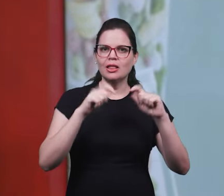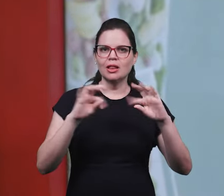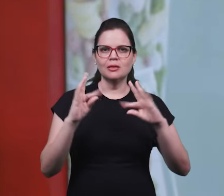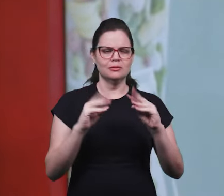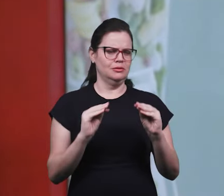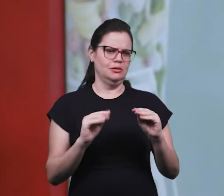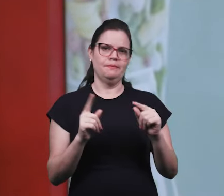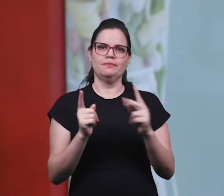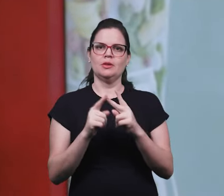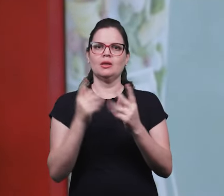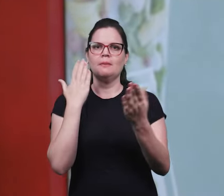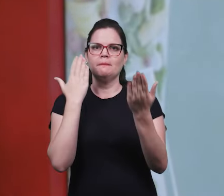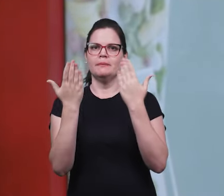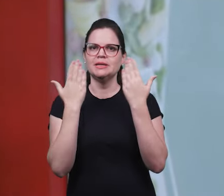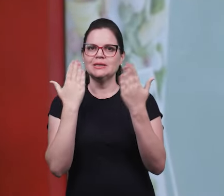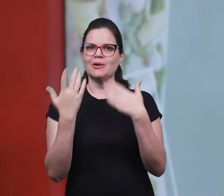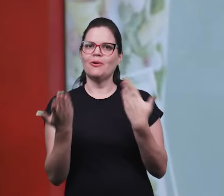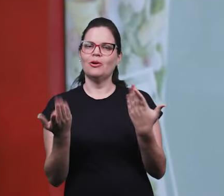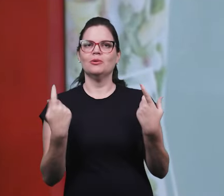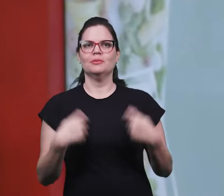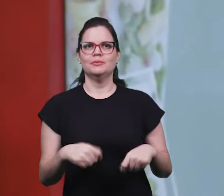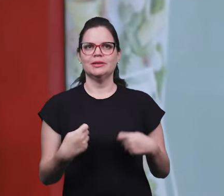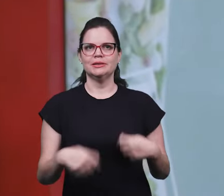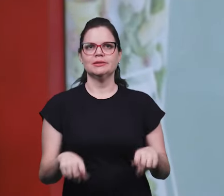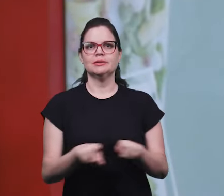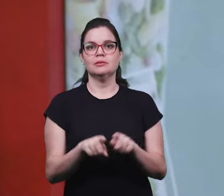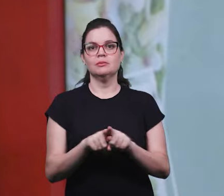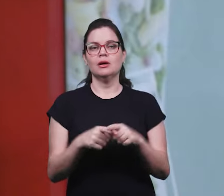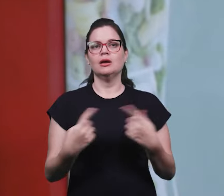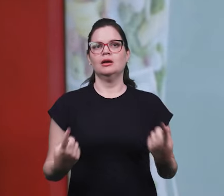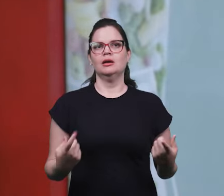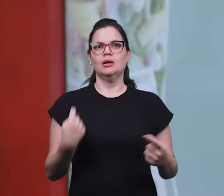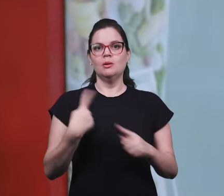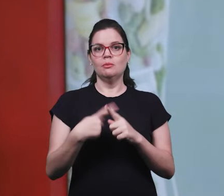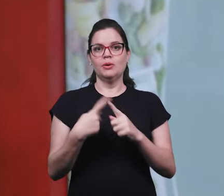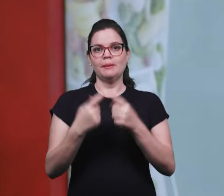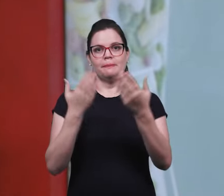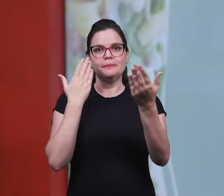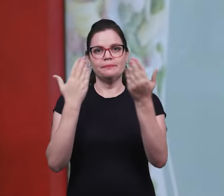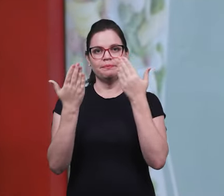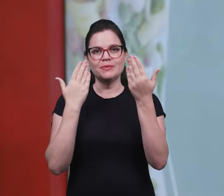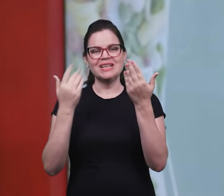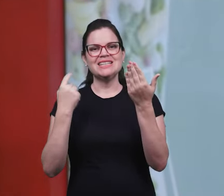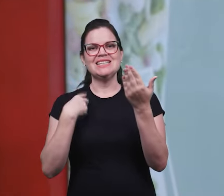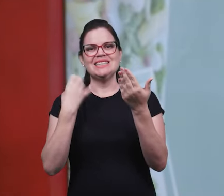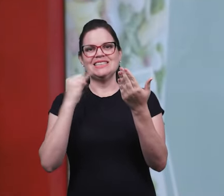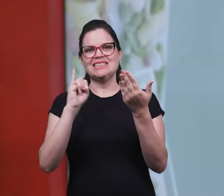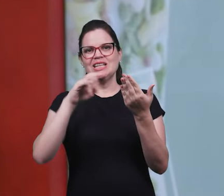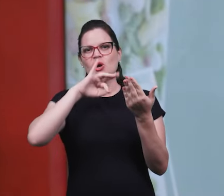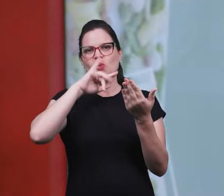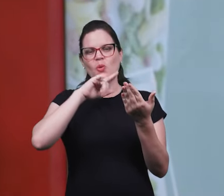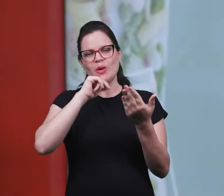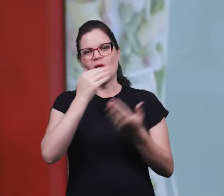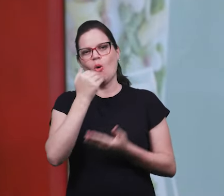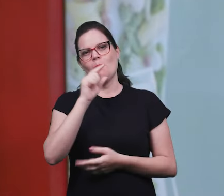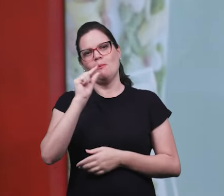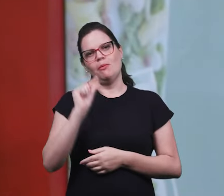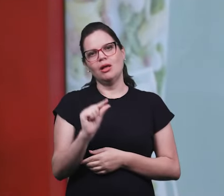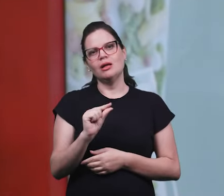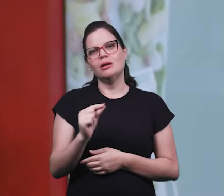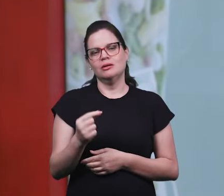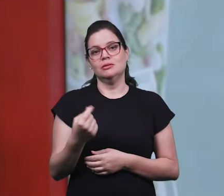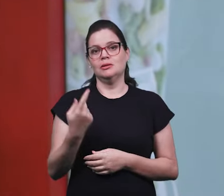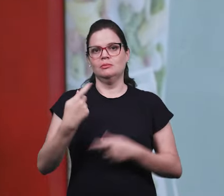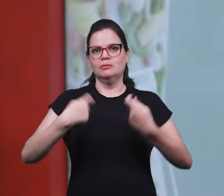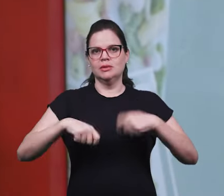um psicólogo ali porque não é um diagnóstico e sofrimento psico também faz com que o paciente coma menos é muita coisa pro paciente